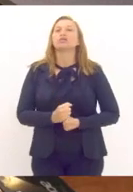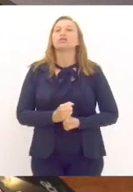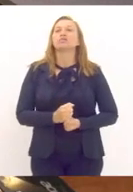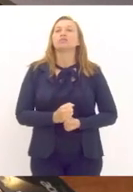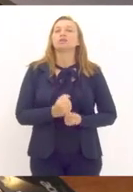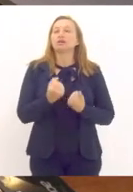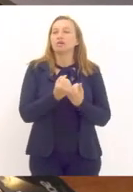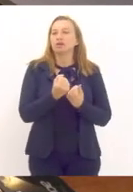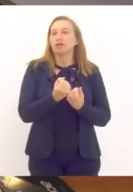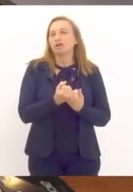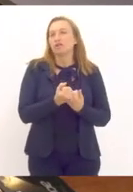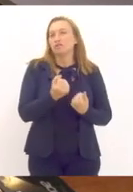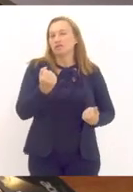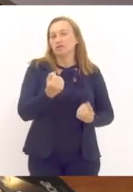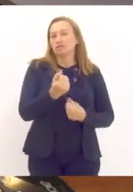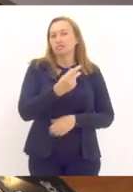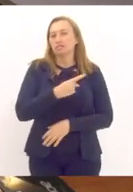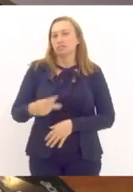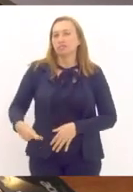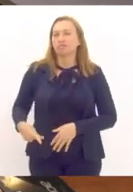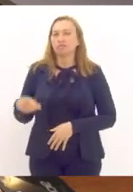Macedo.